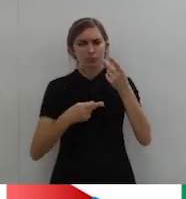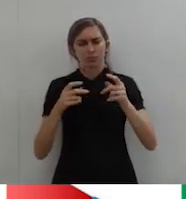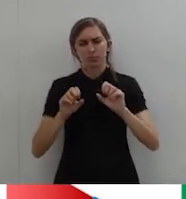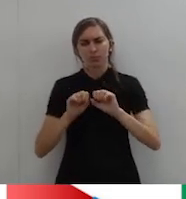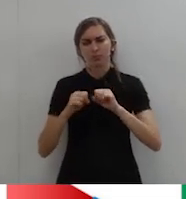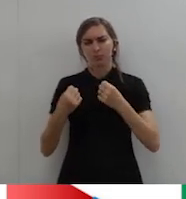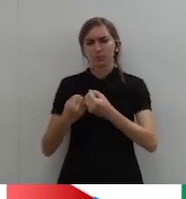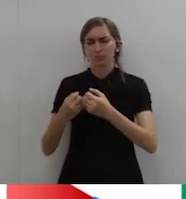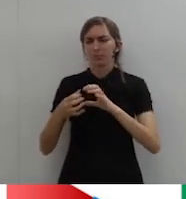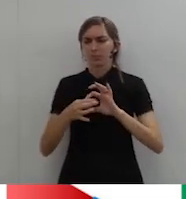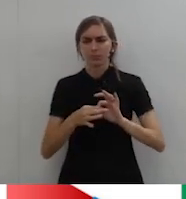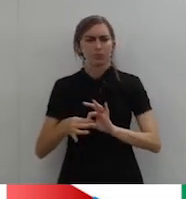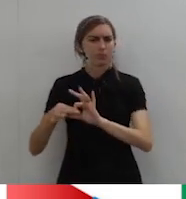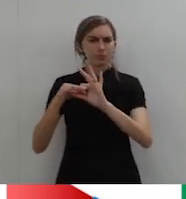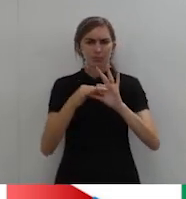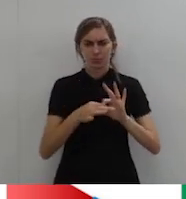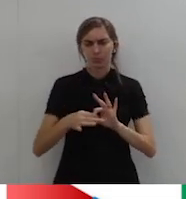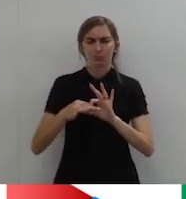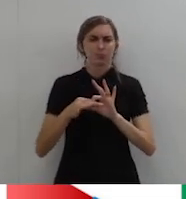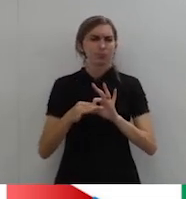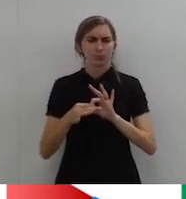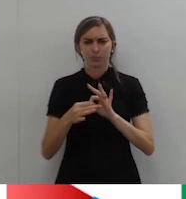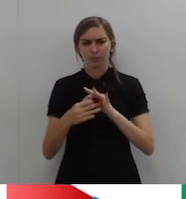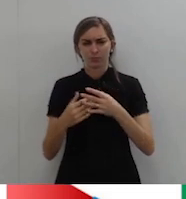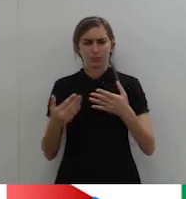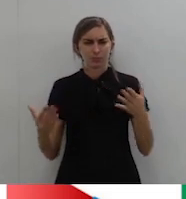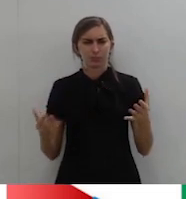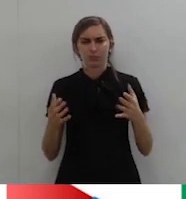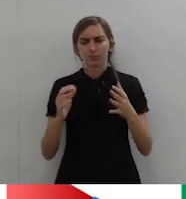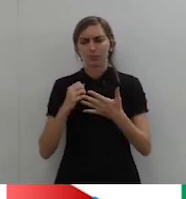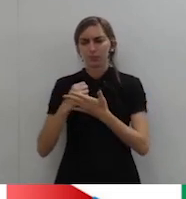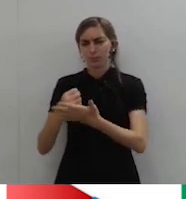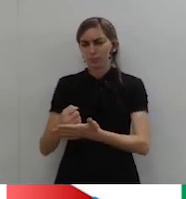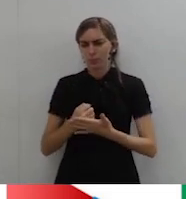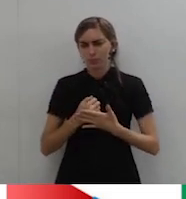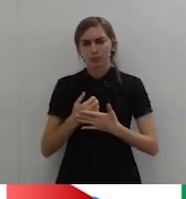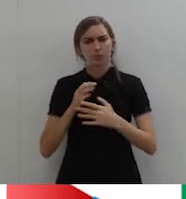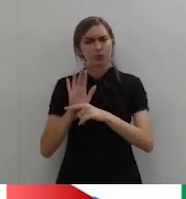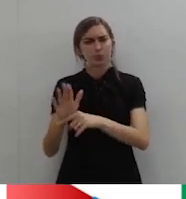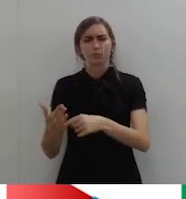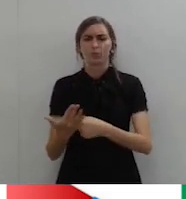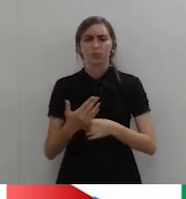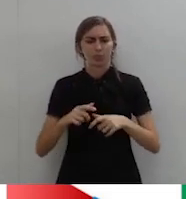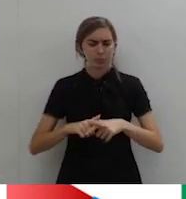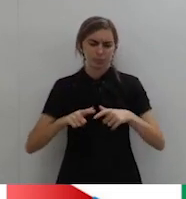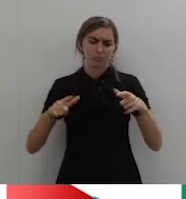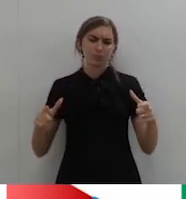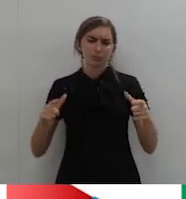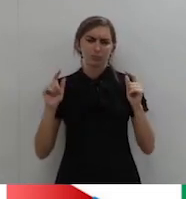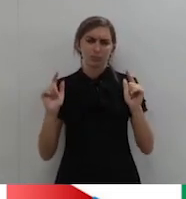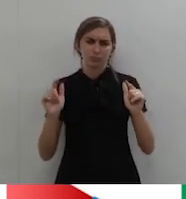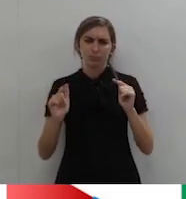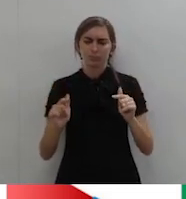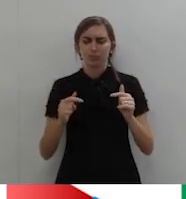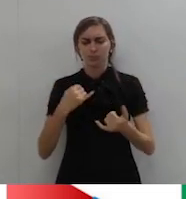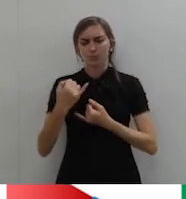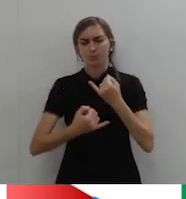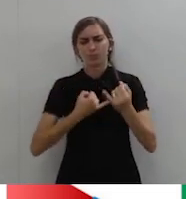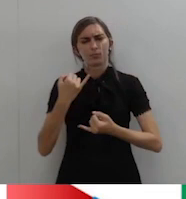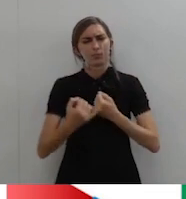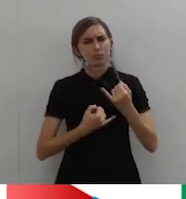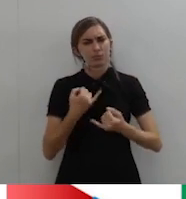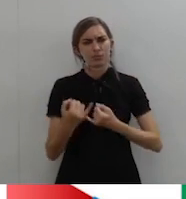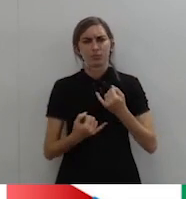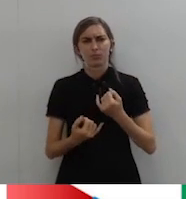a socialização. O objetivo principal do jogo cooperativo é que todos se divirtam e todos